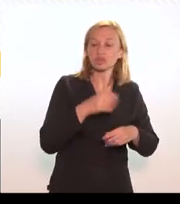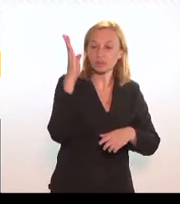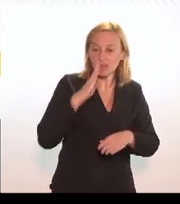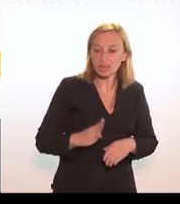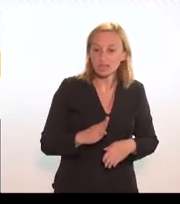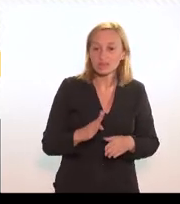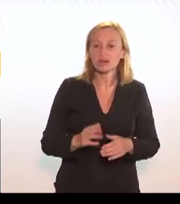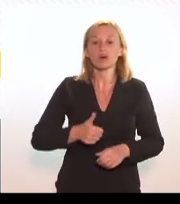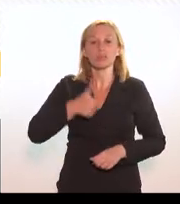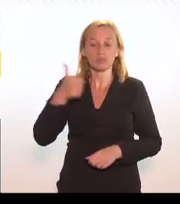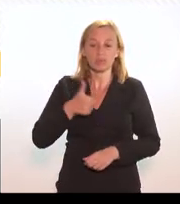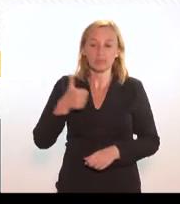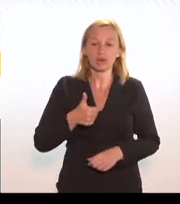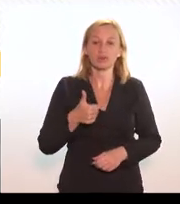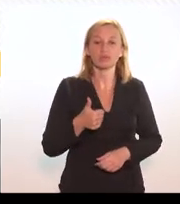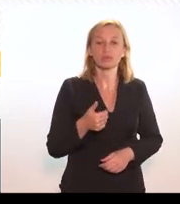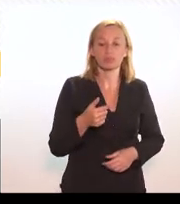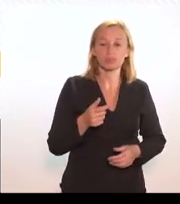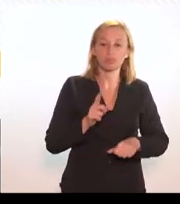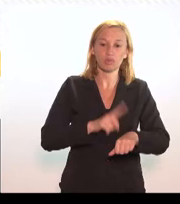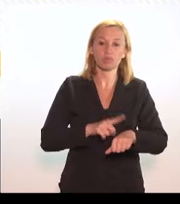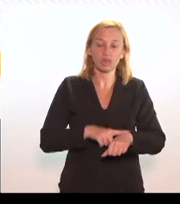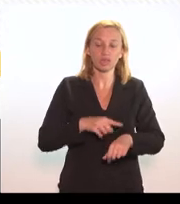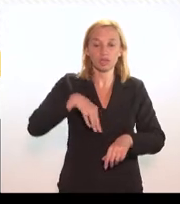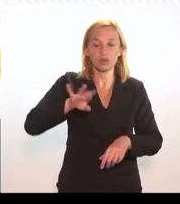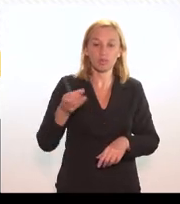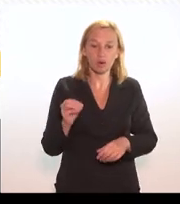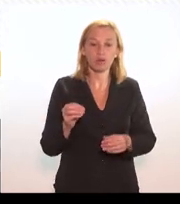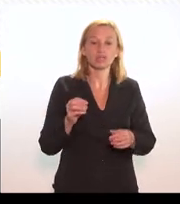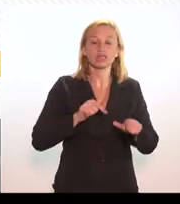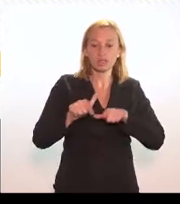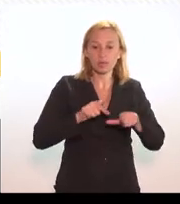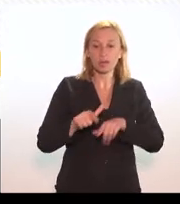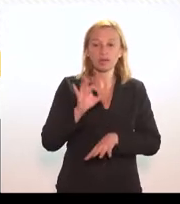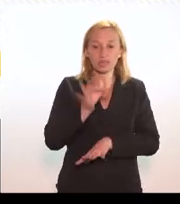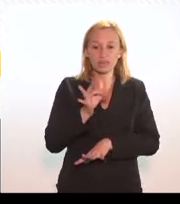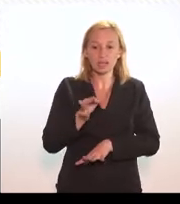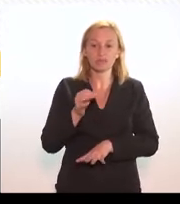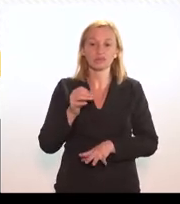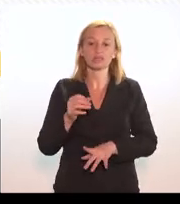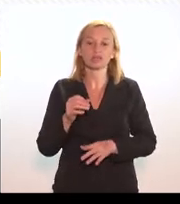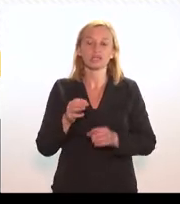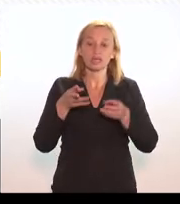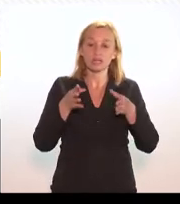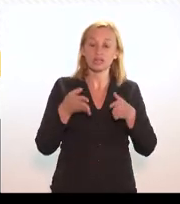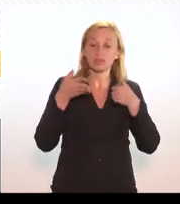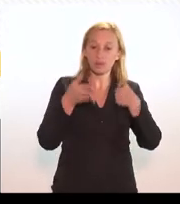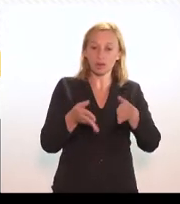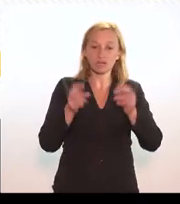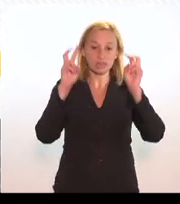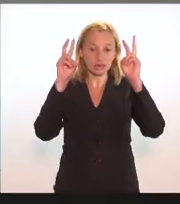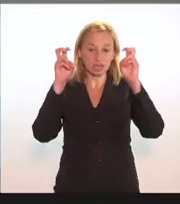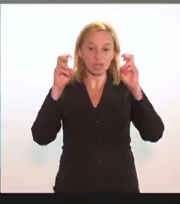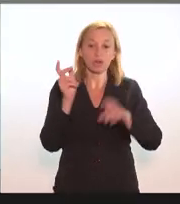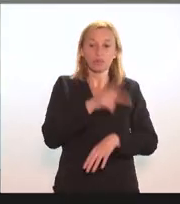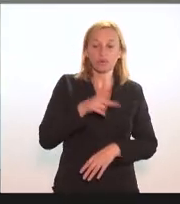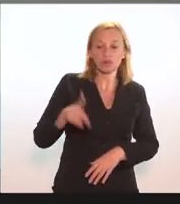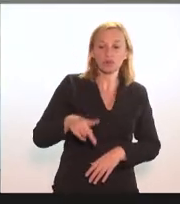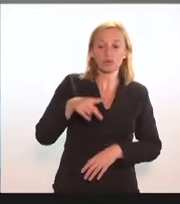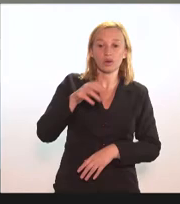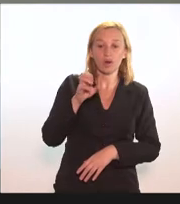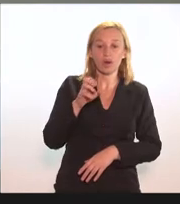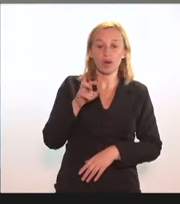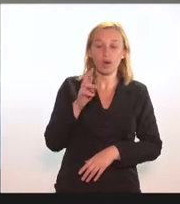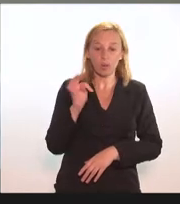primeira grande lição aprendida e que o Mauro Osório está trabalhando especificamente nesse ponto. E aí, justamente com o professor Luiz Roberto